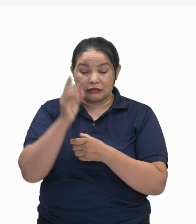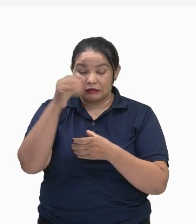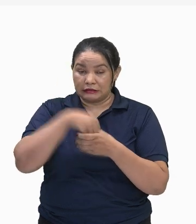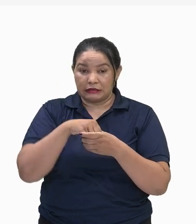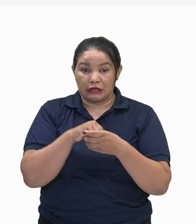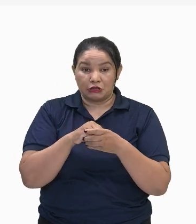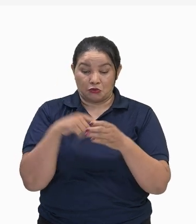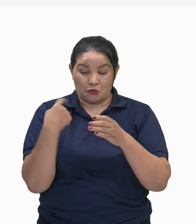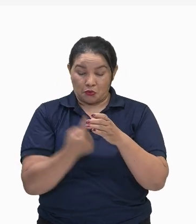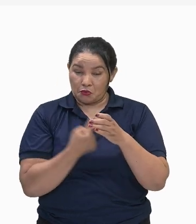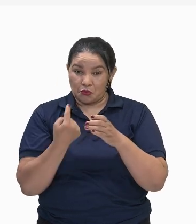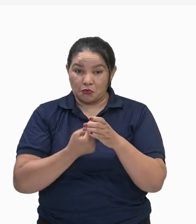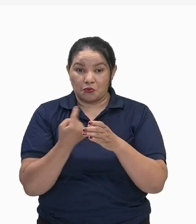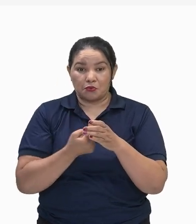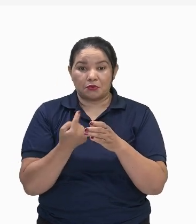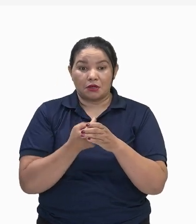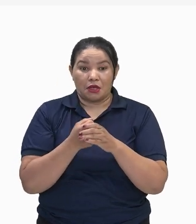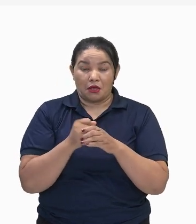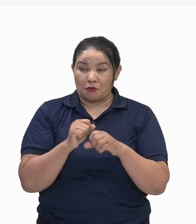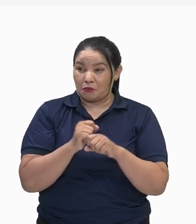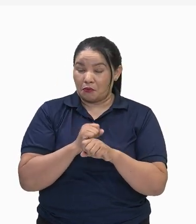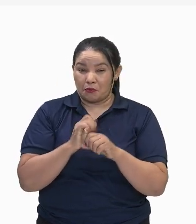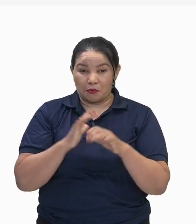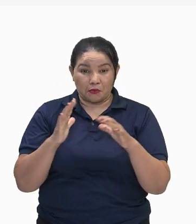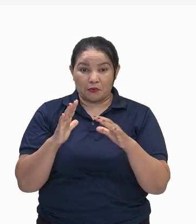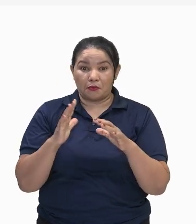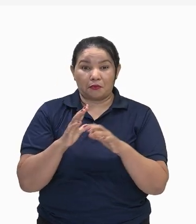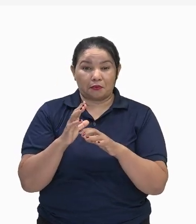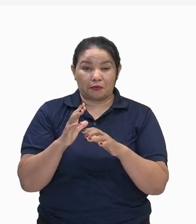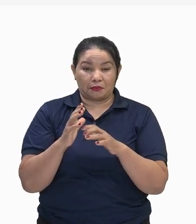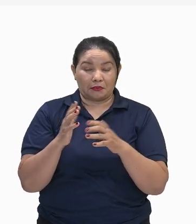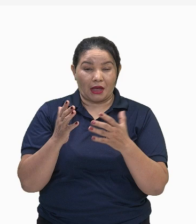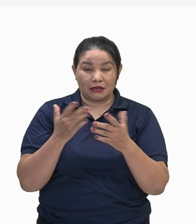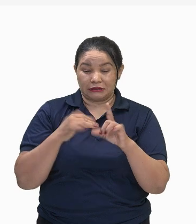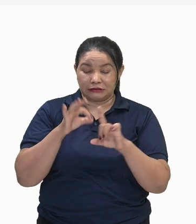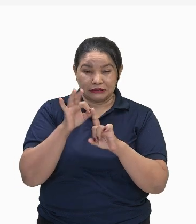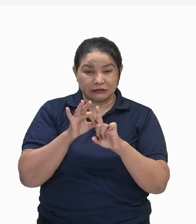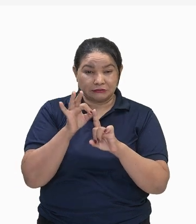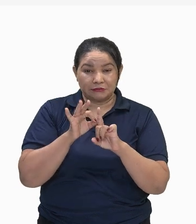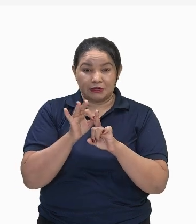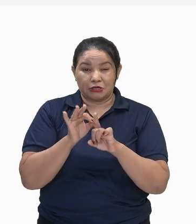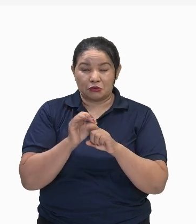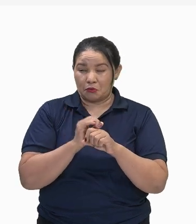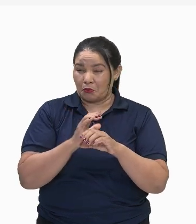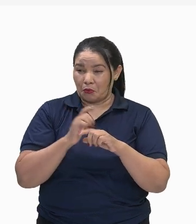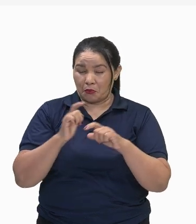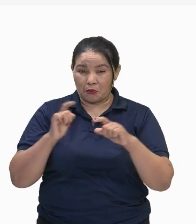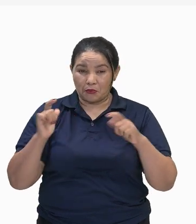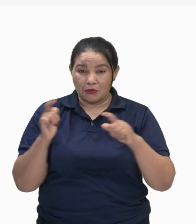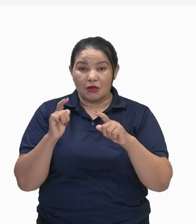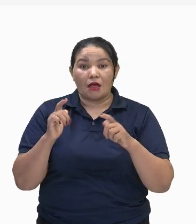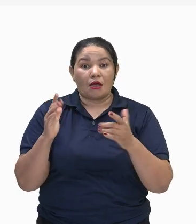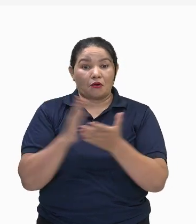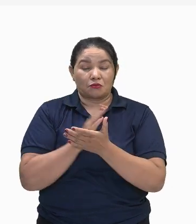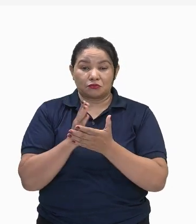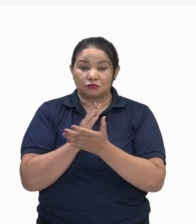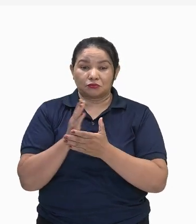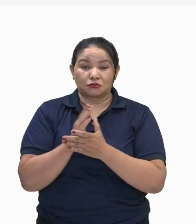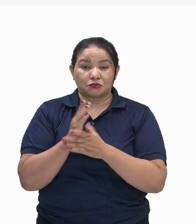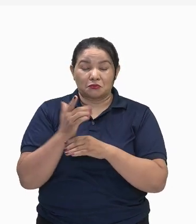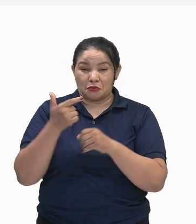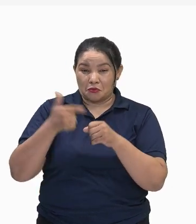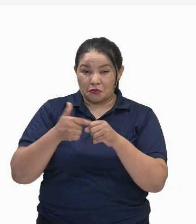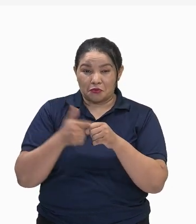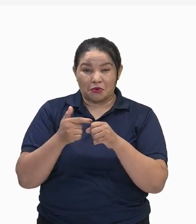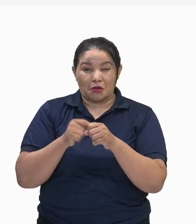aumento bastante acentuado na temperatura, que resultou na fusão de barras de combustível, numa explosão